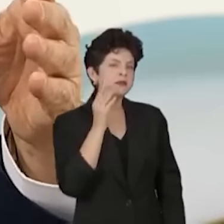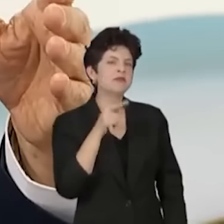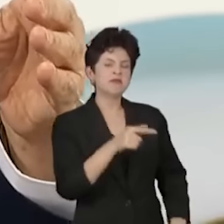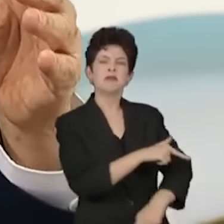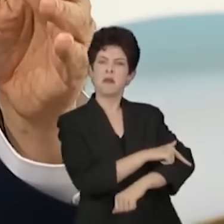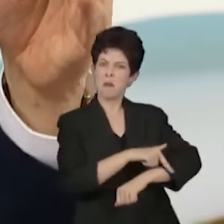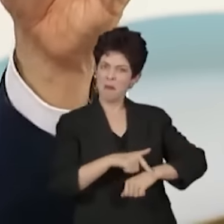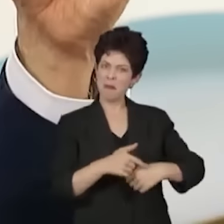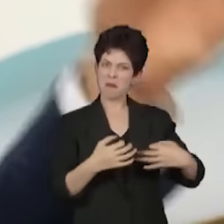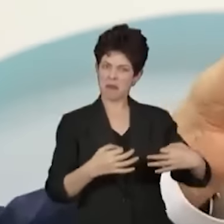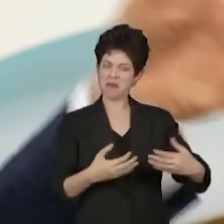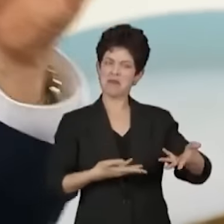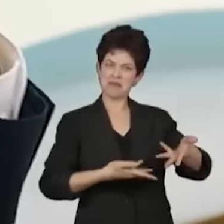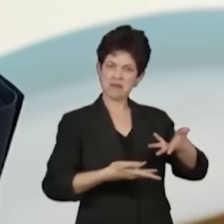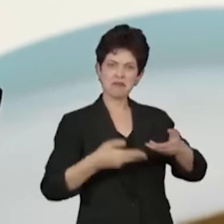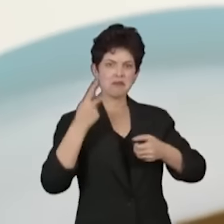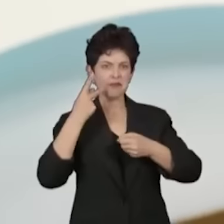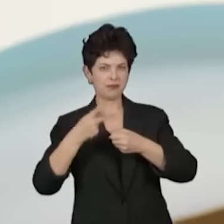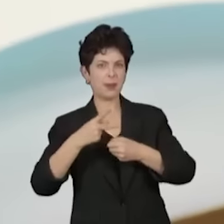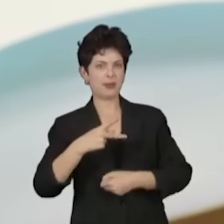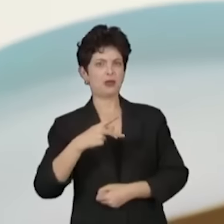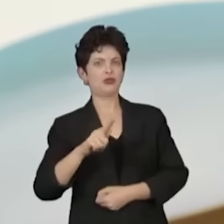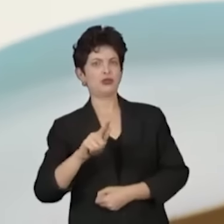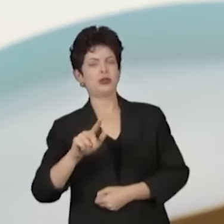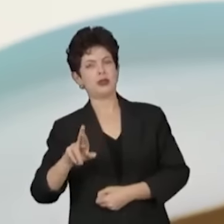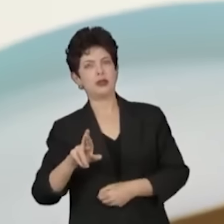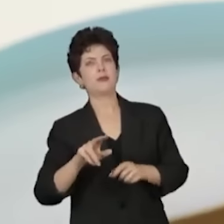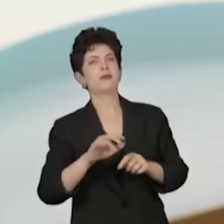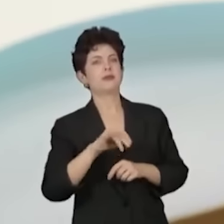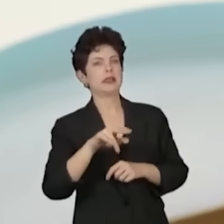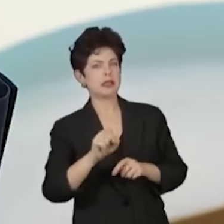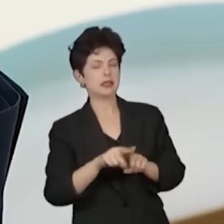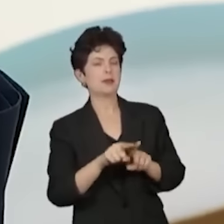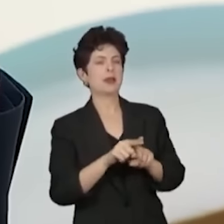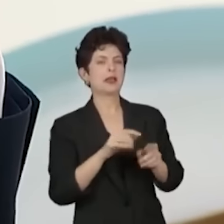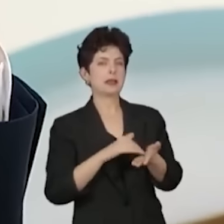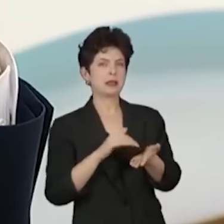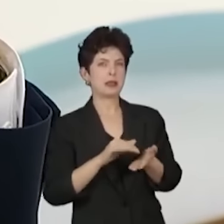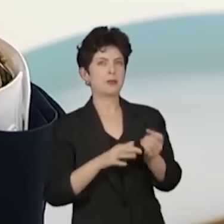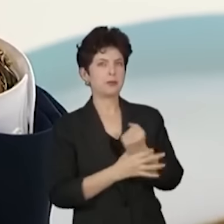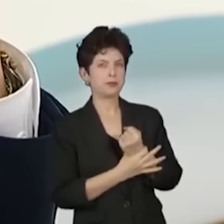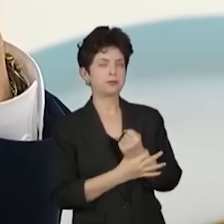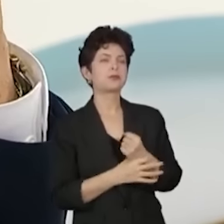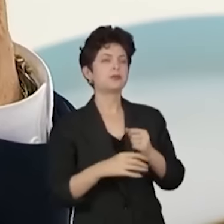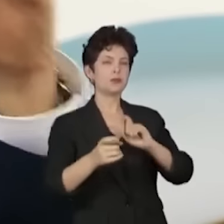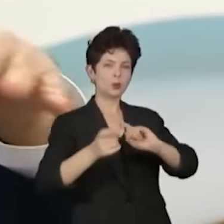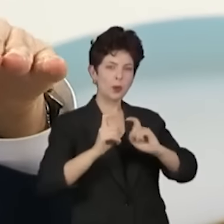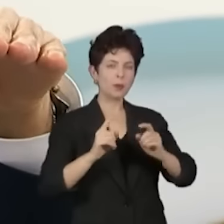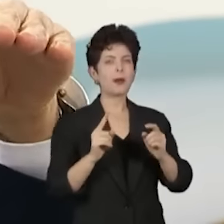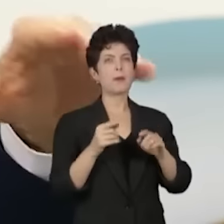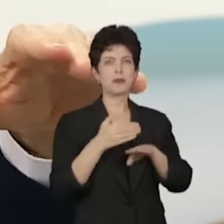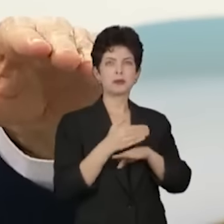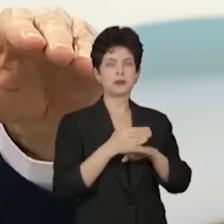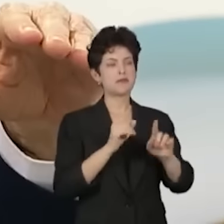educada civilizada e a procuradora geral inêz Coimbra e e o próprio secretário de segurança veio numa das reuniões e me